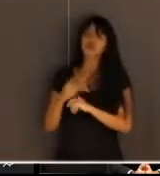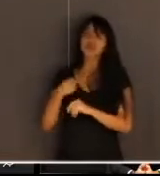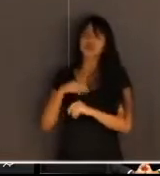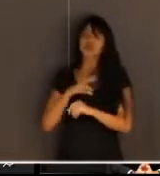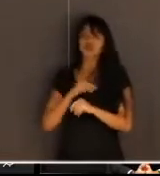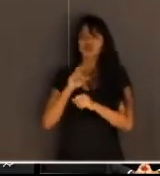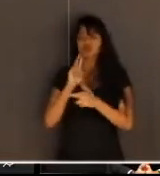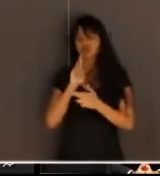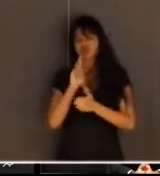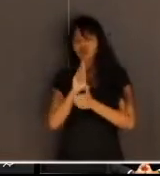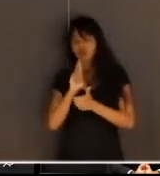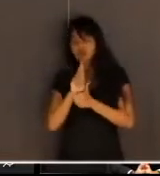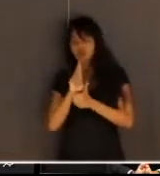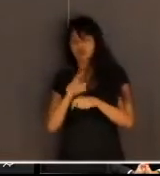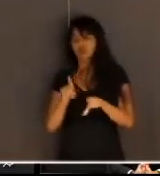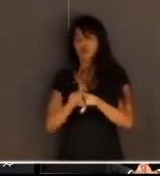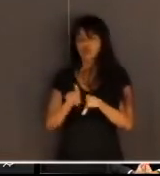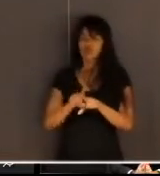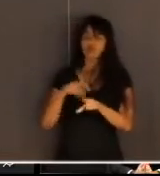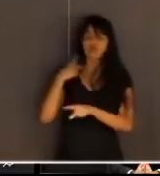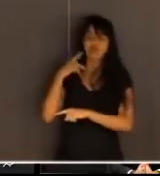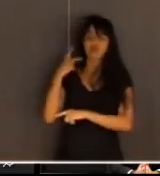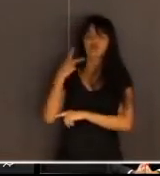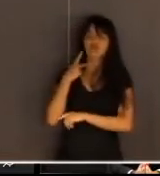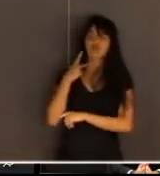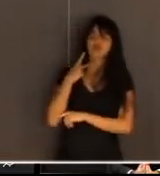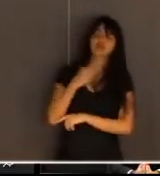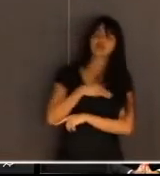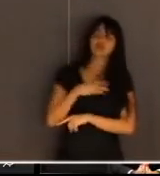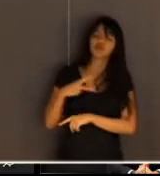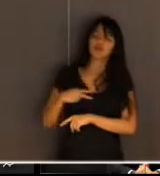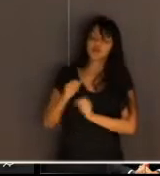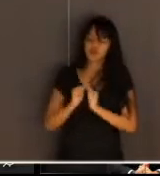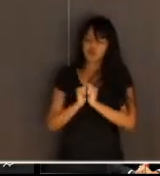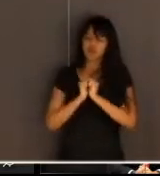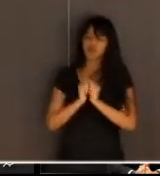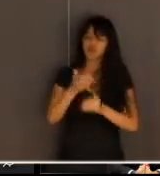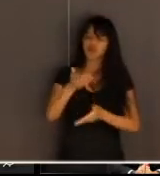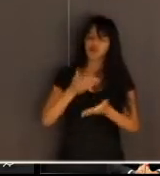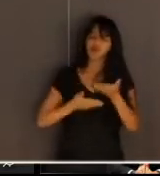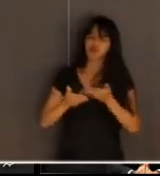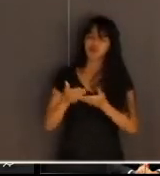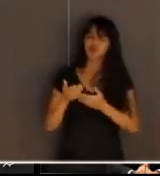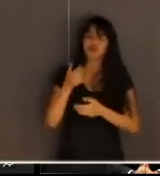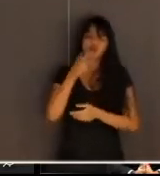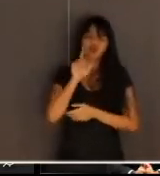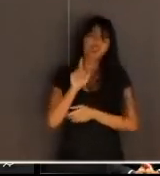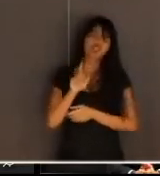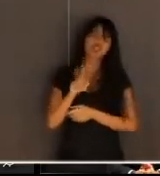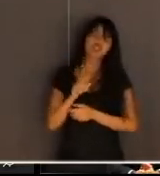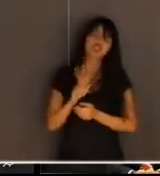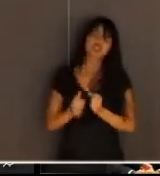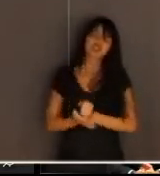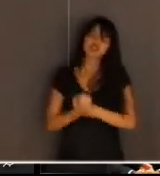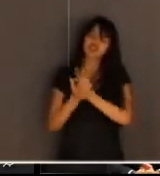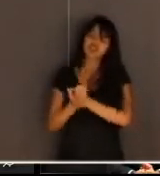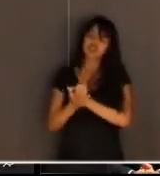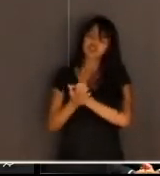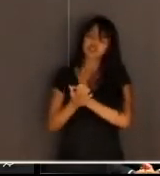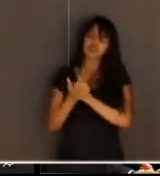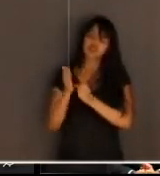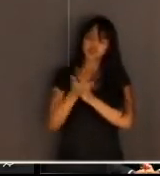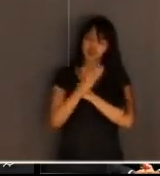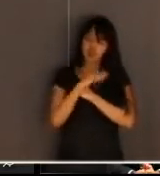procuradores, o Ministério Público, deve estar vinculado para que nós possamos, eventualmente, sustentar uma nulidade